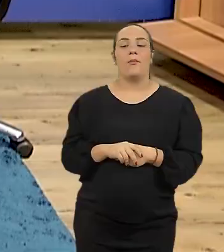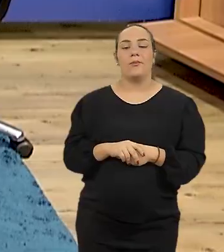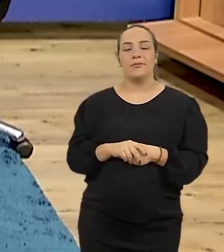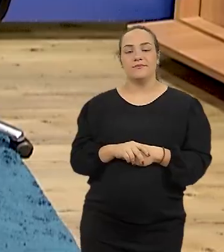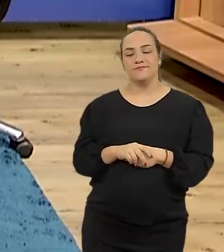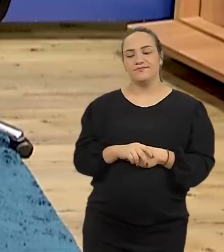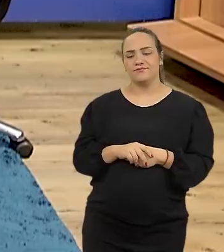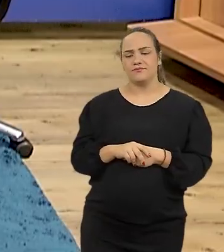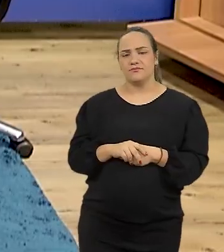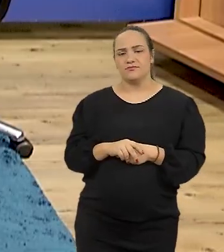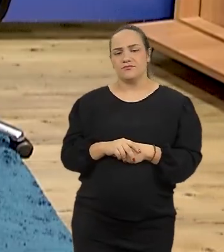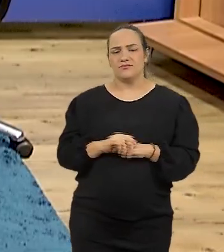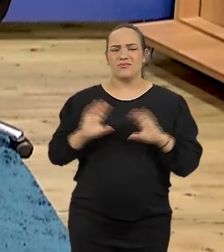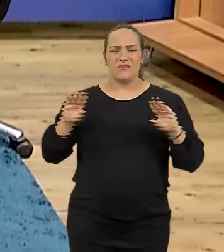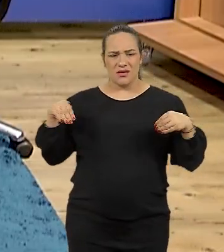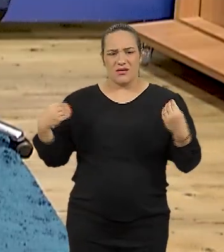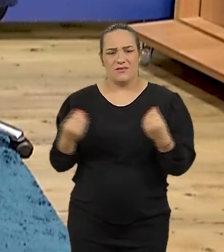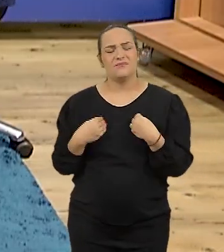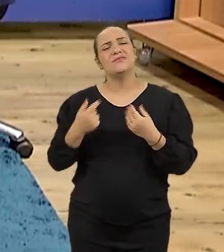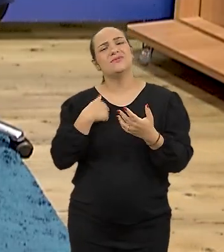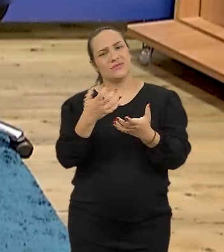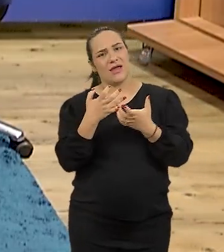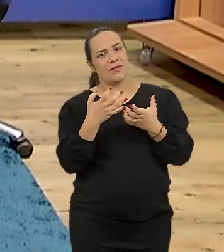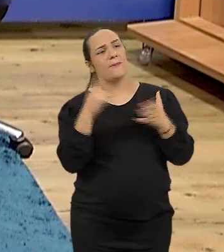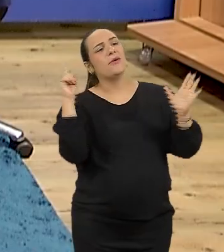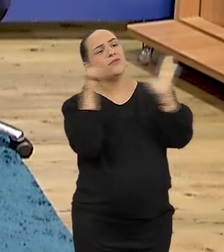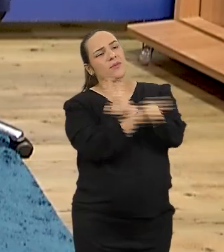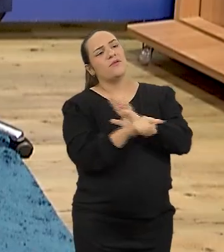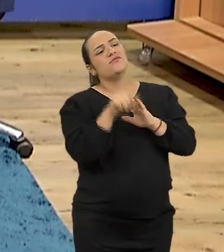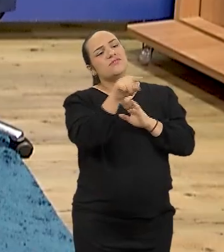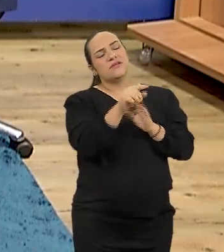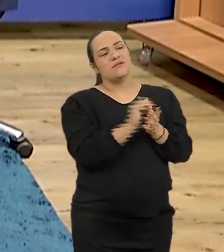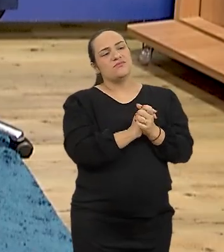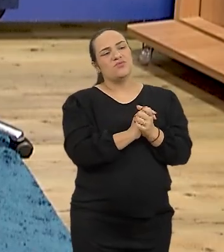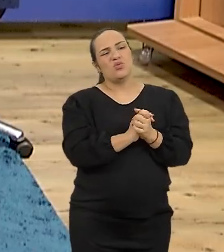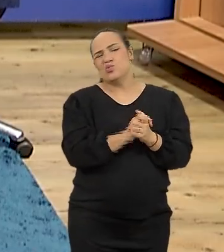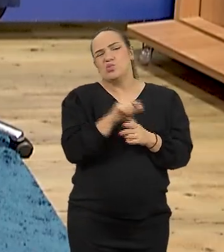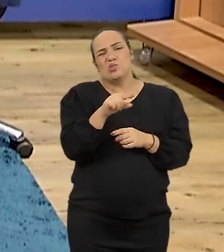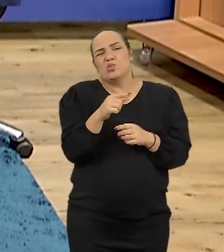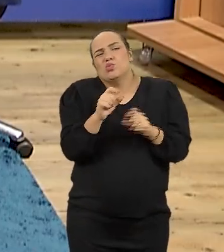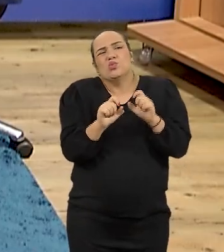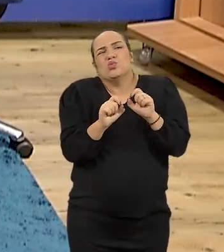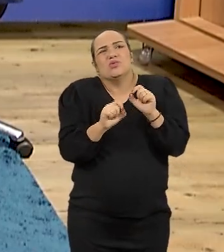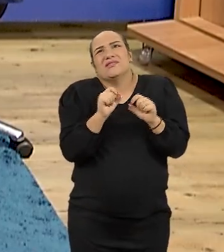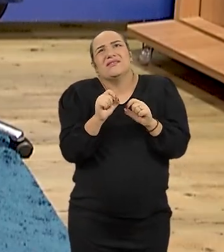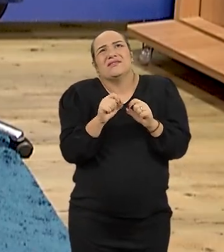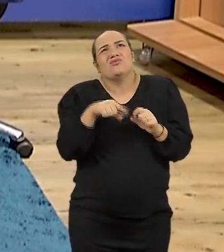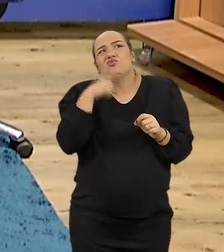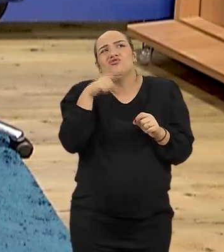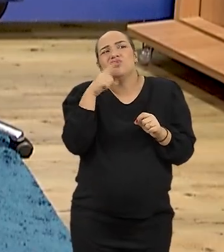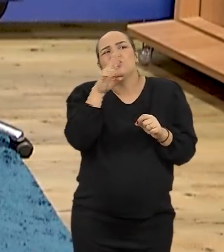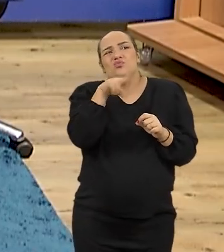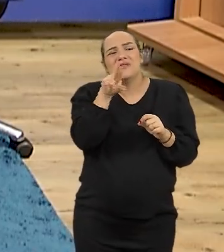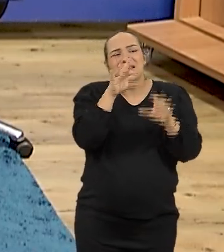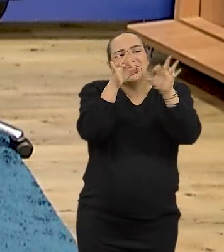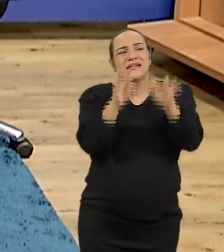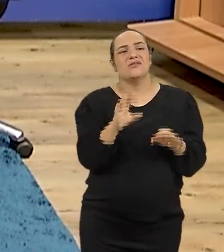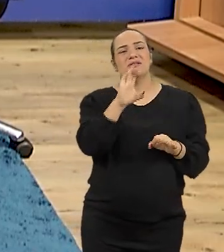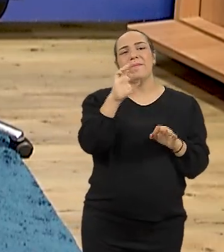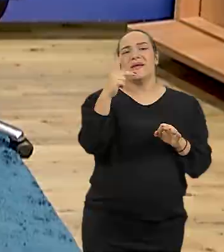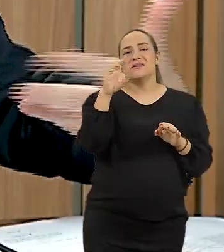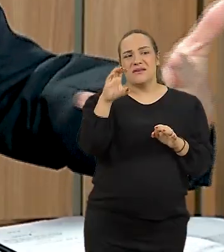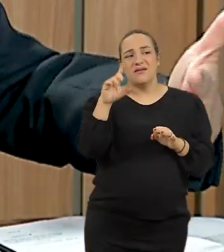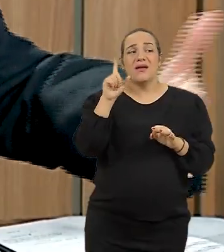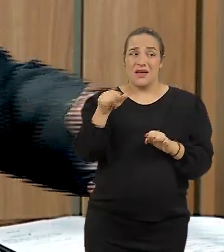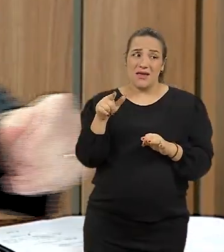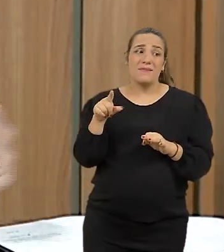Desembargador, aqui, inclusive, era algo que eu ia pontuar, o que não pegou no código, né? E uma das questões